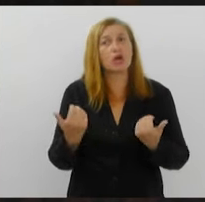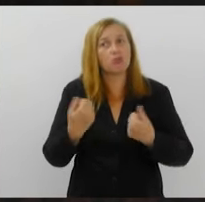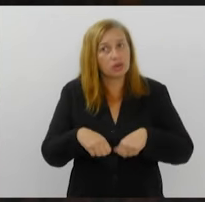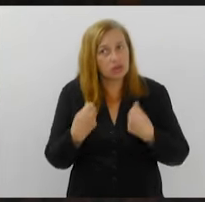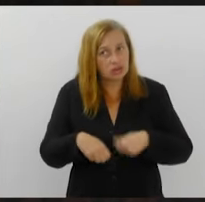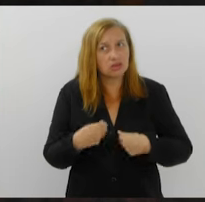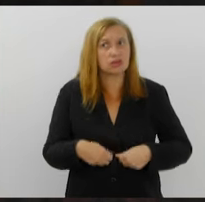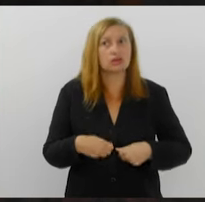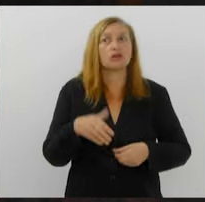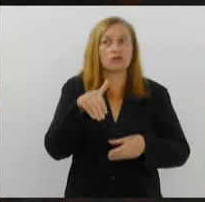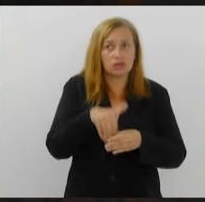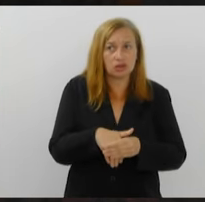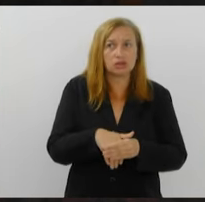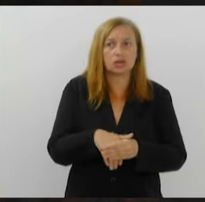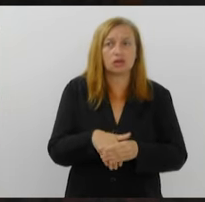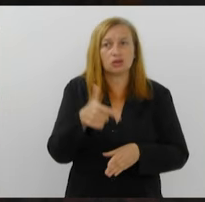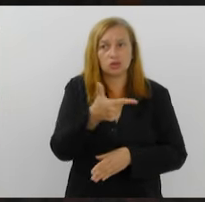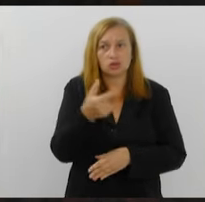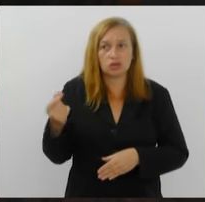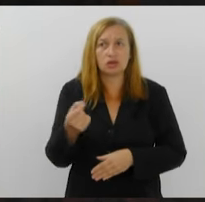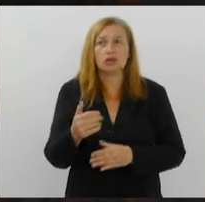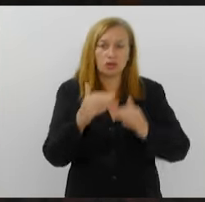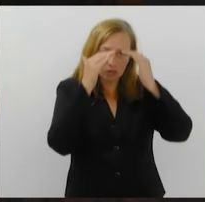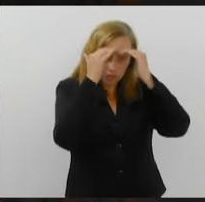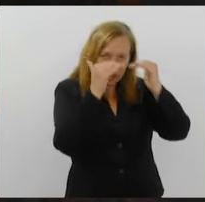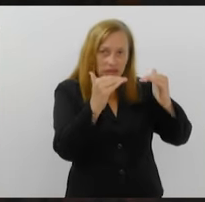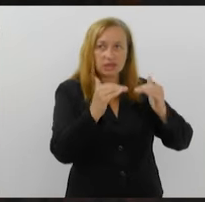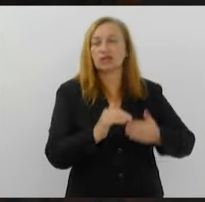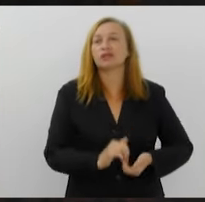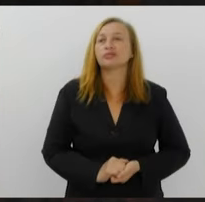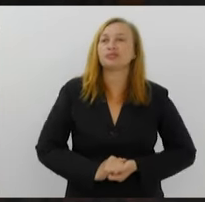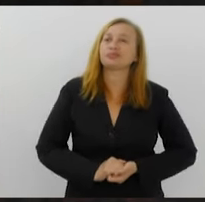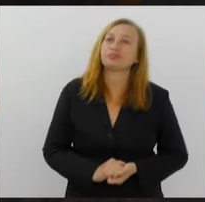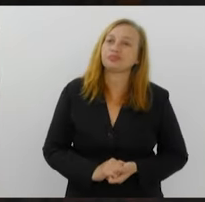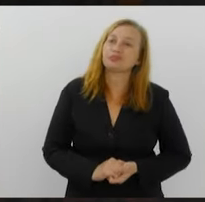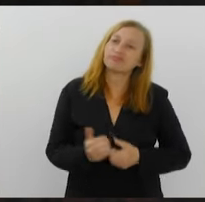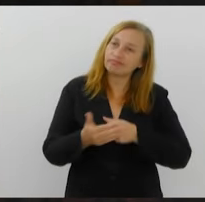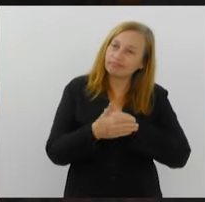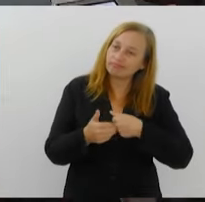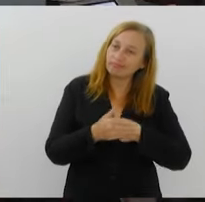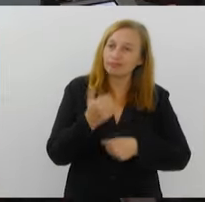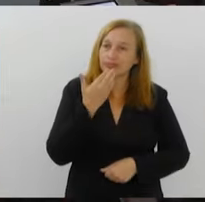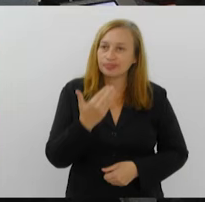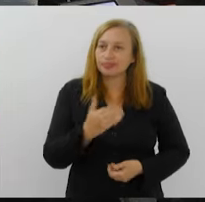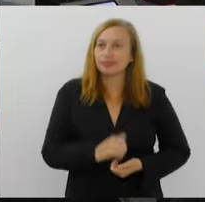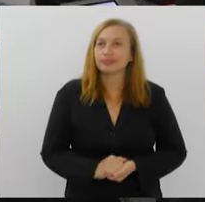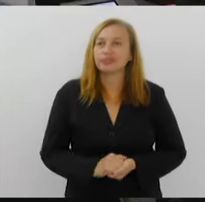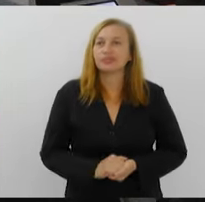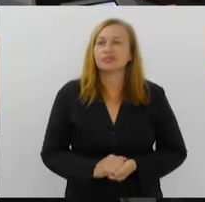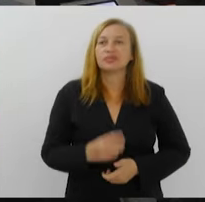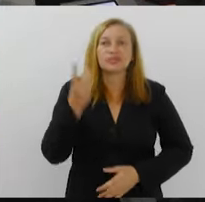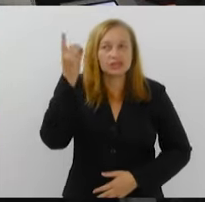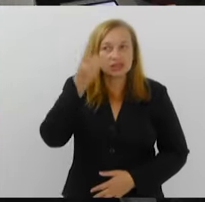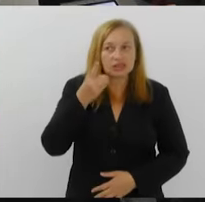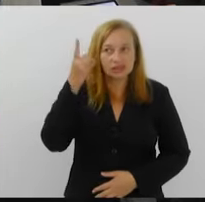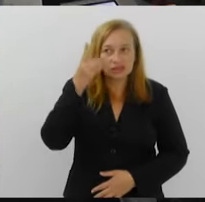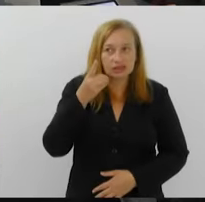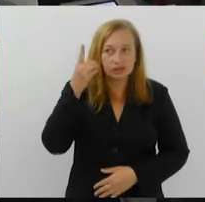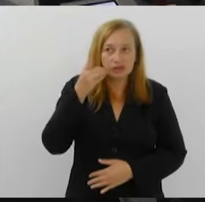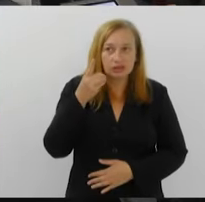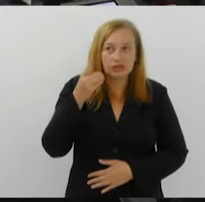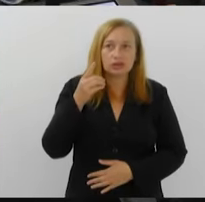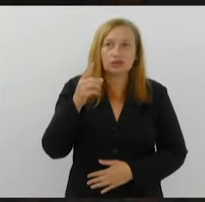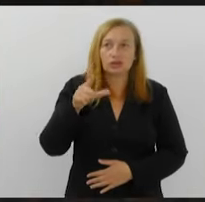preciso votar os projetos. Eu obedecerei a vossa determinação carinhosa. E o nobre deputado